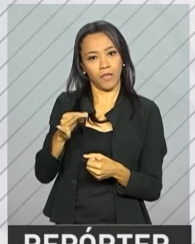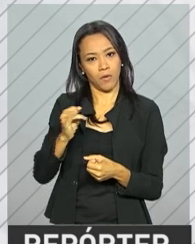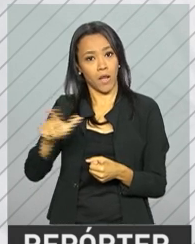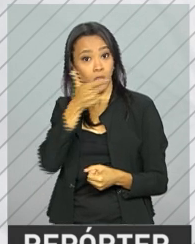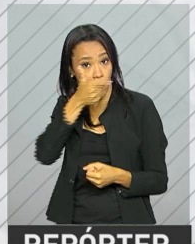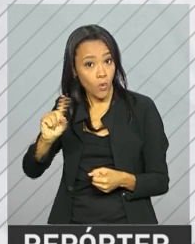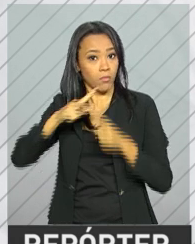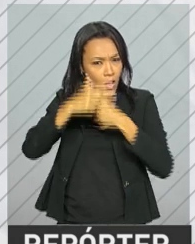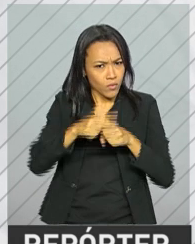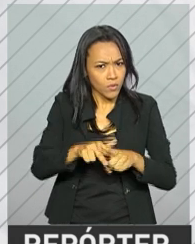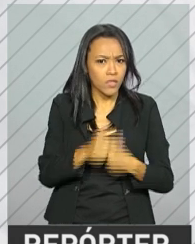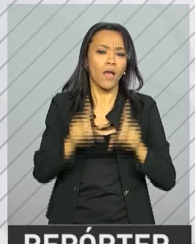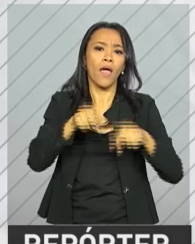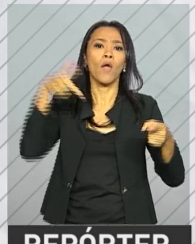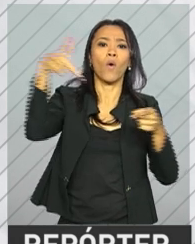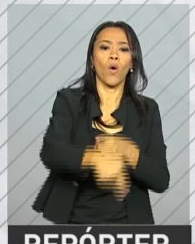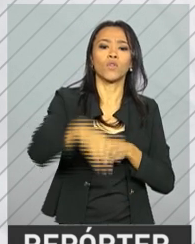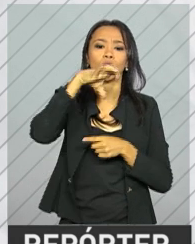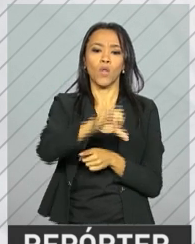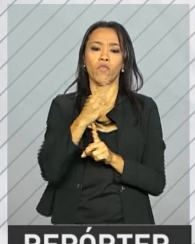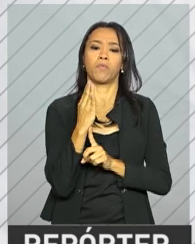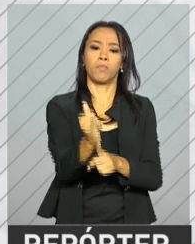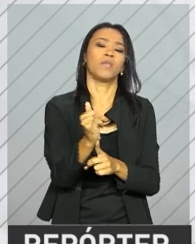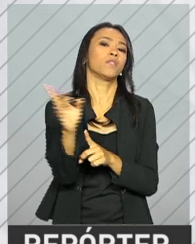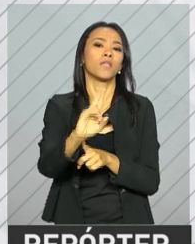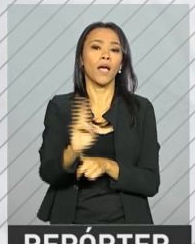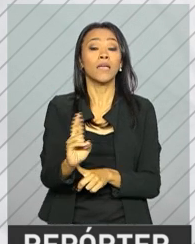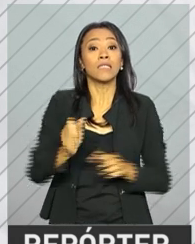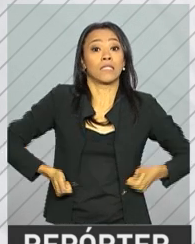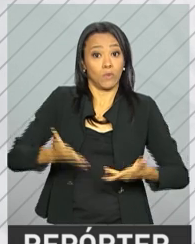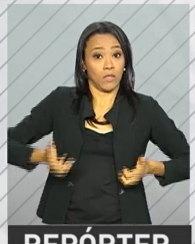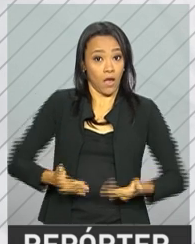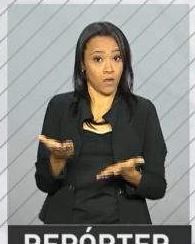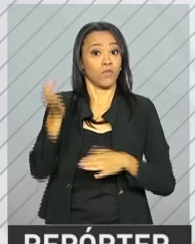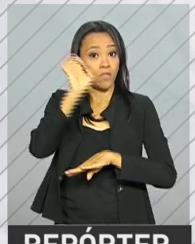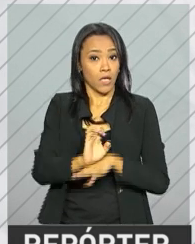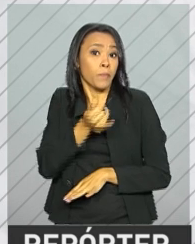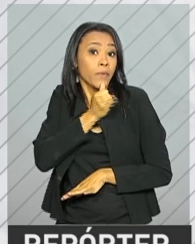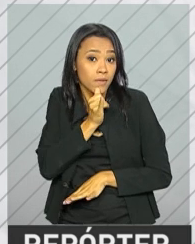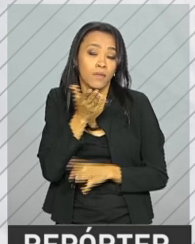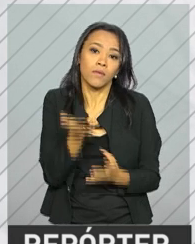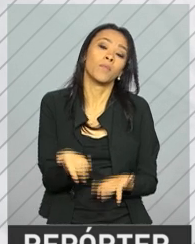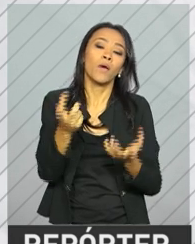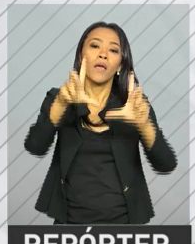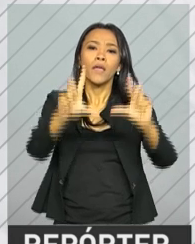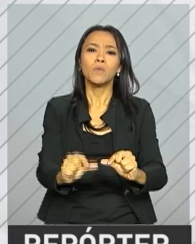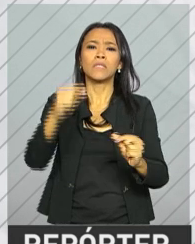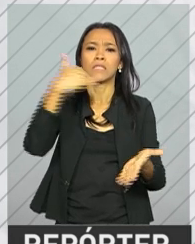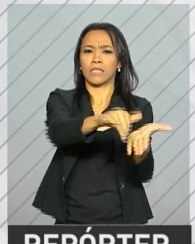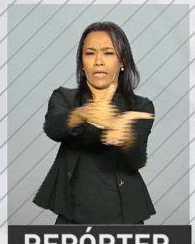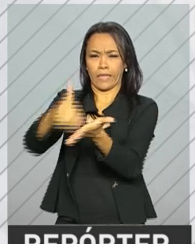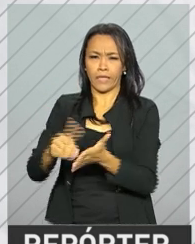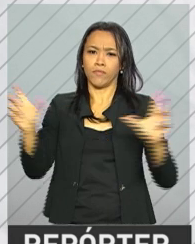plano de ajuste é o corte de r9 bilhões de reais nas despesas estaduais por exemplo com a redução do número de secretarias